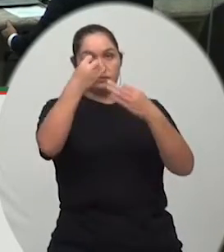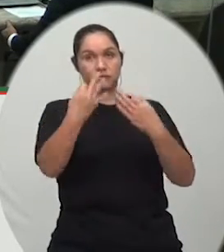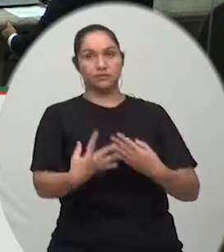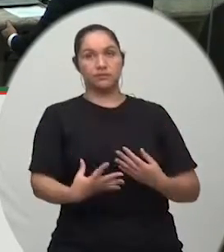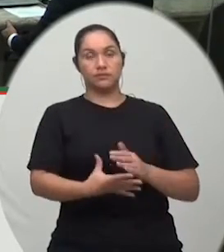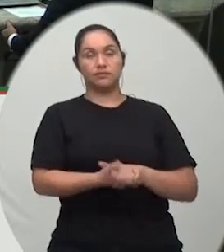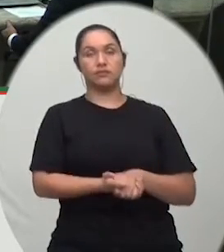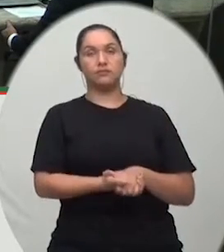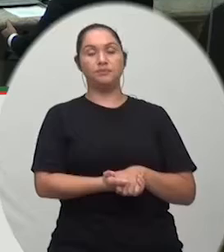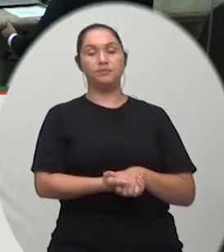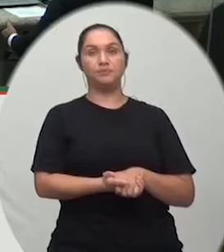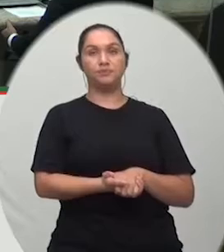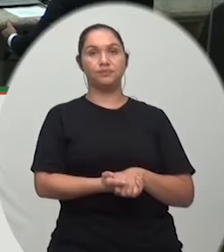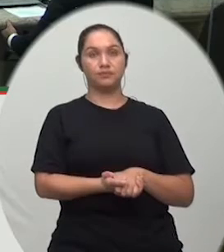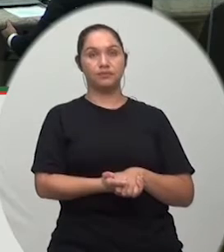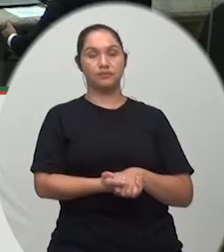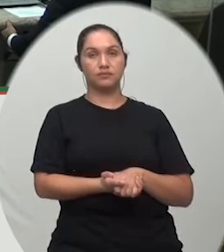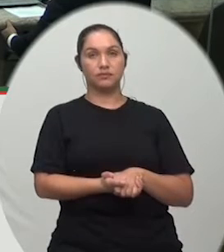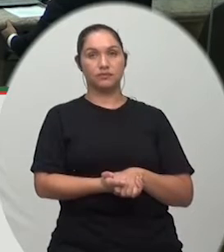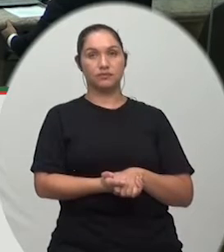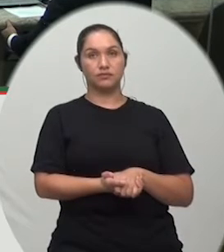5 minutos.